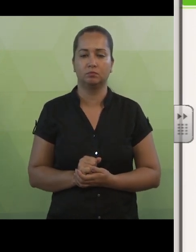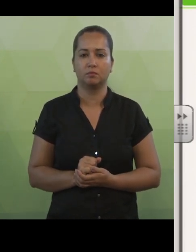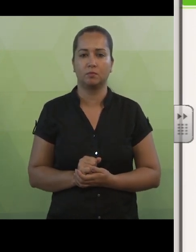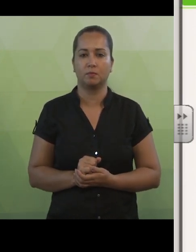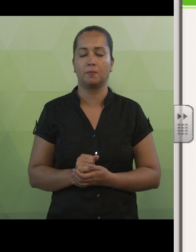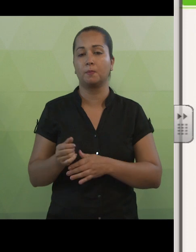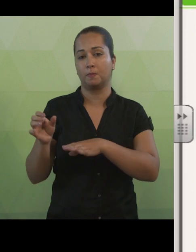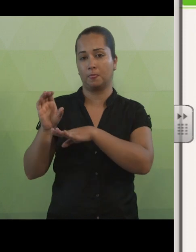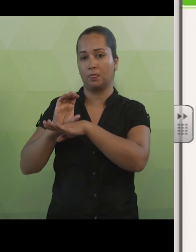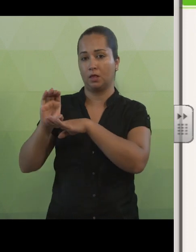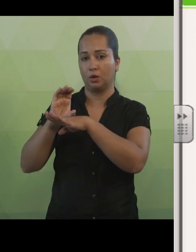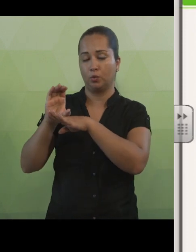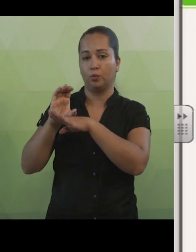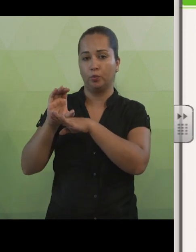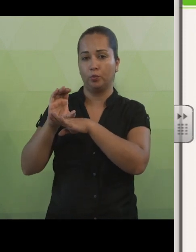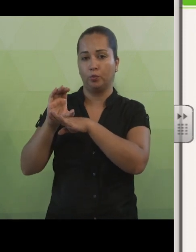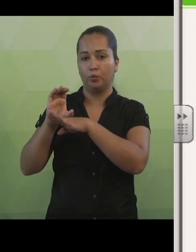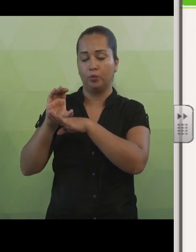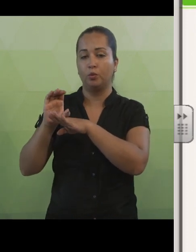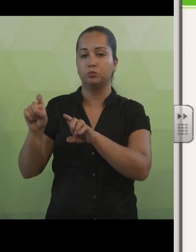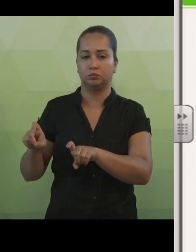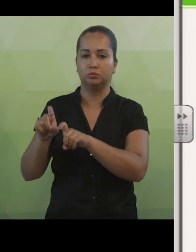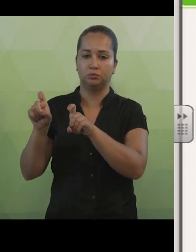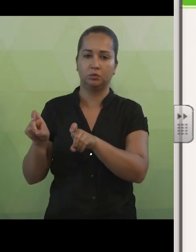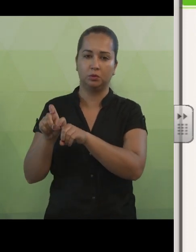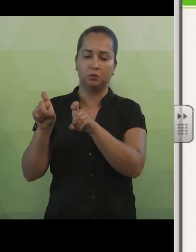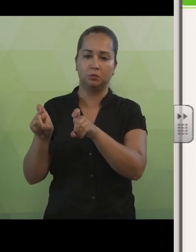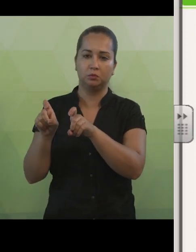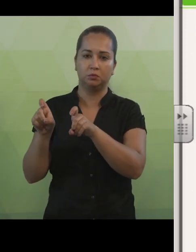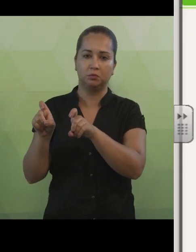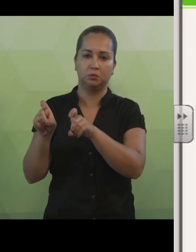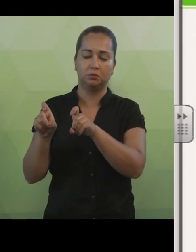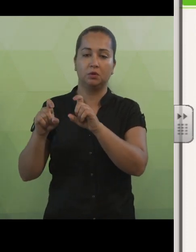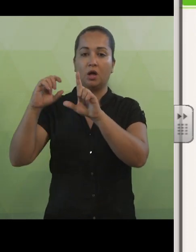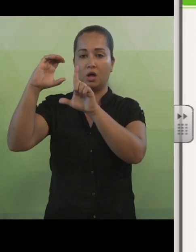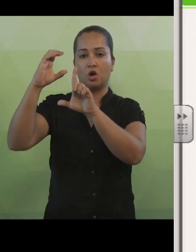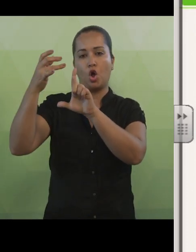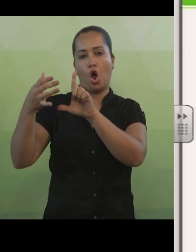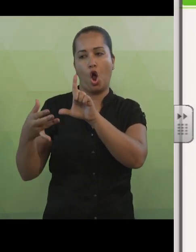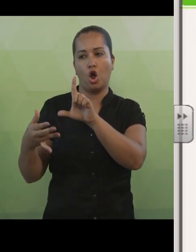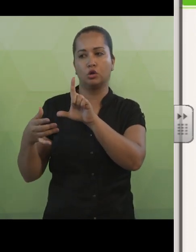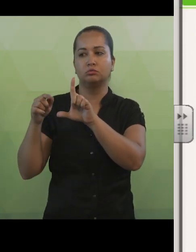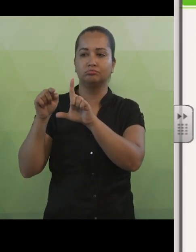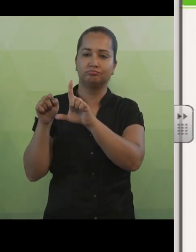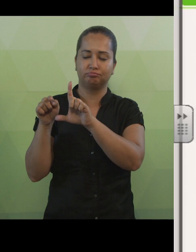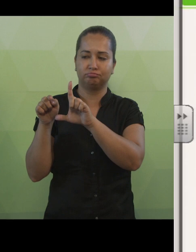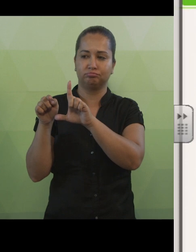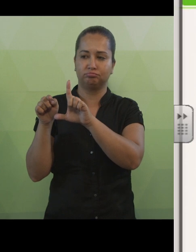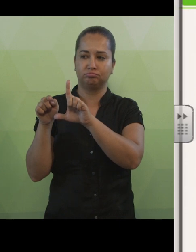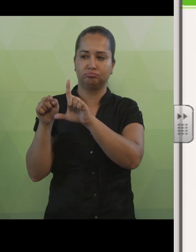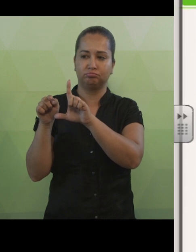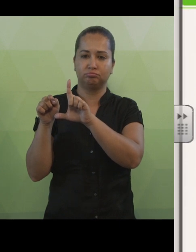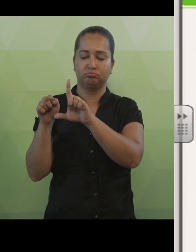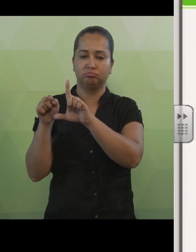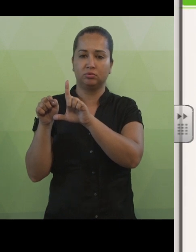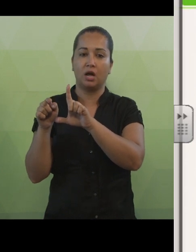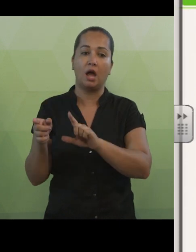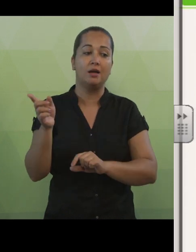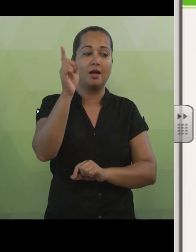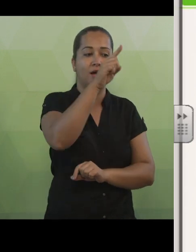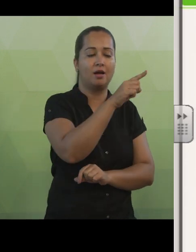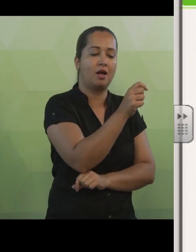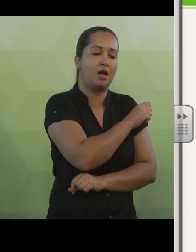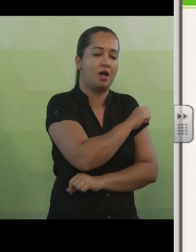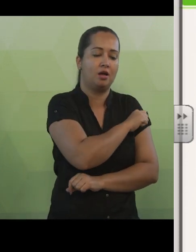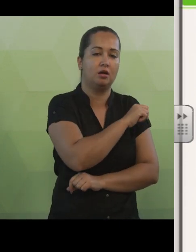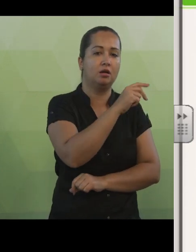Você tem lá, por exemplo, o curso de informática, que tem um código X lá, por exemplo. E esse aluno aqui, Pedro, por